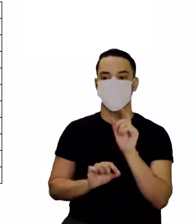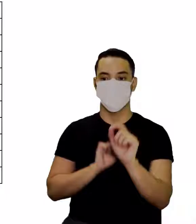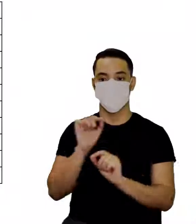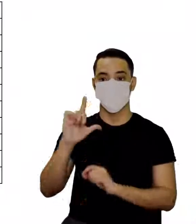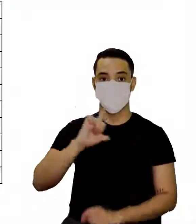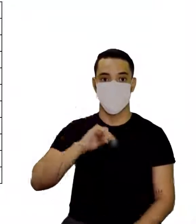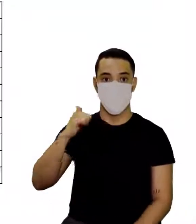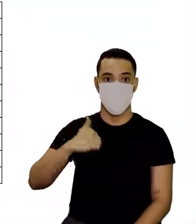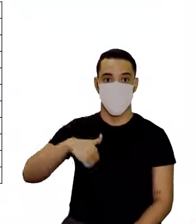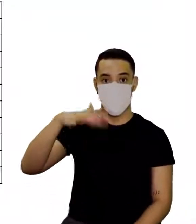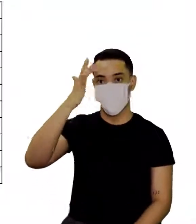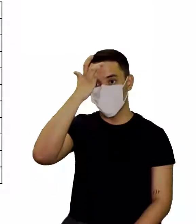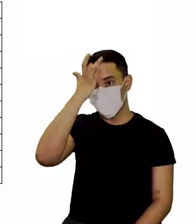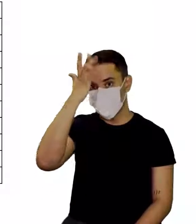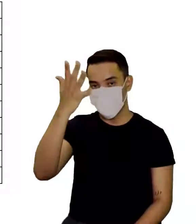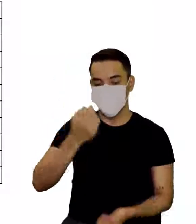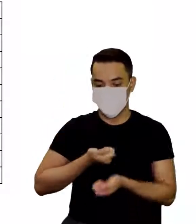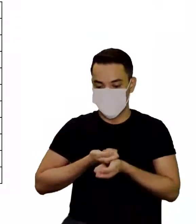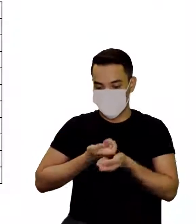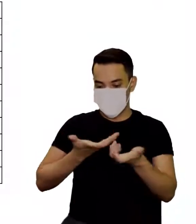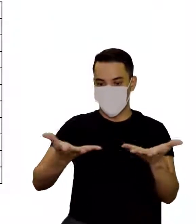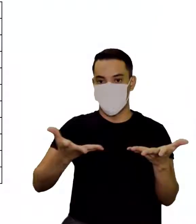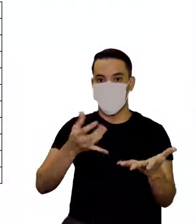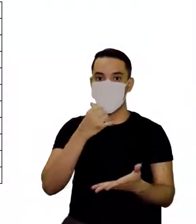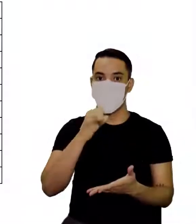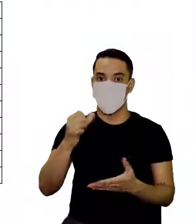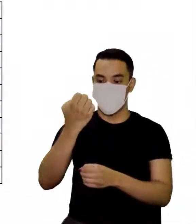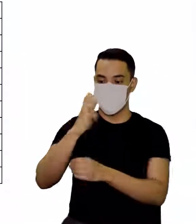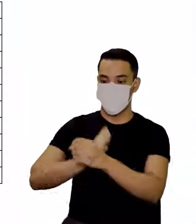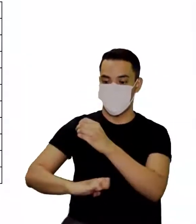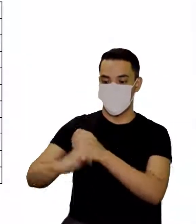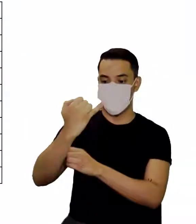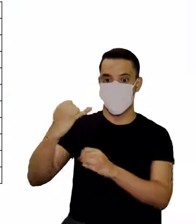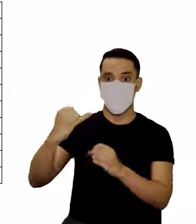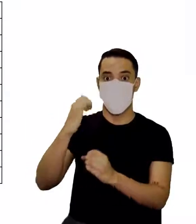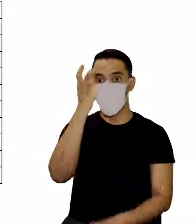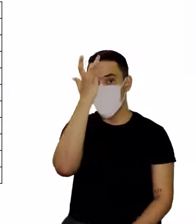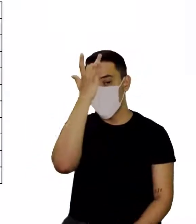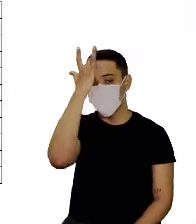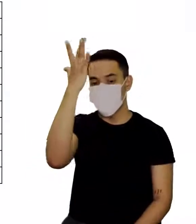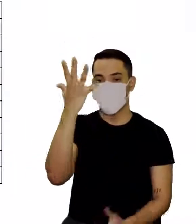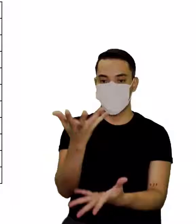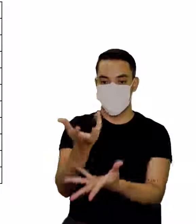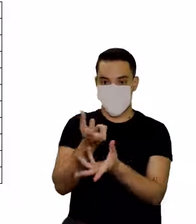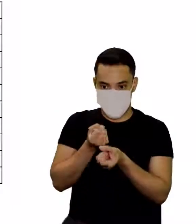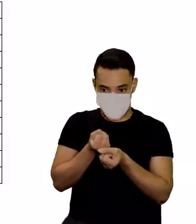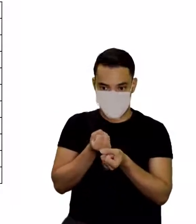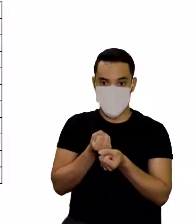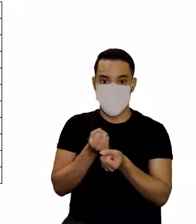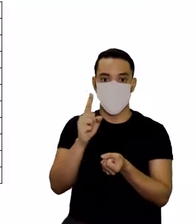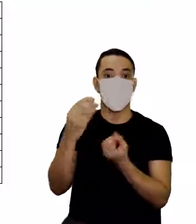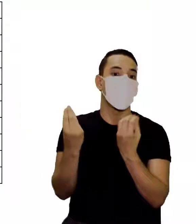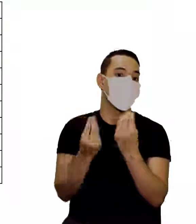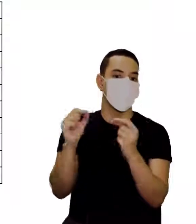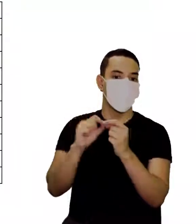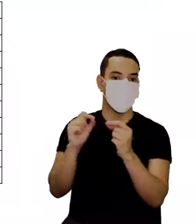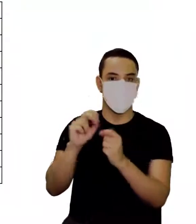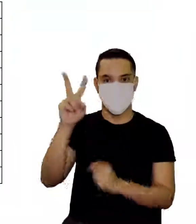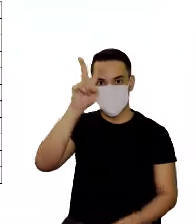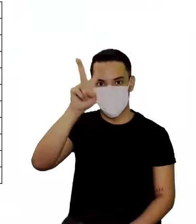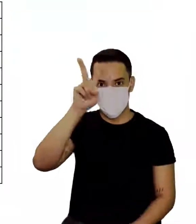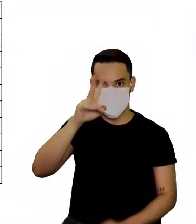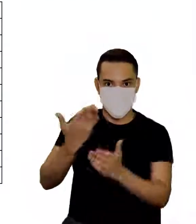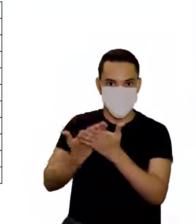mais facilidade de doar elétrons e aquele que tem mais facilidade de receber. Como é o processo de atrito? Esfrega